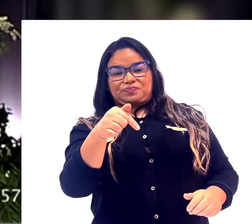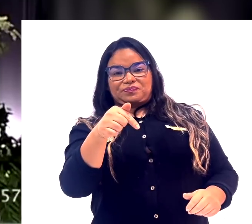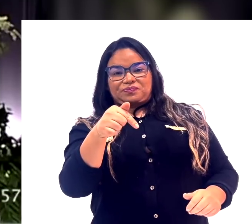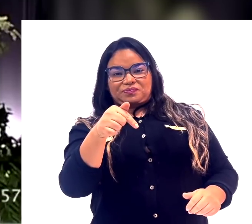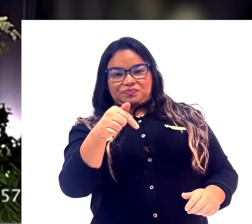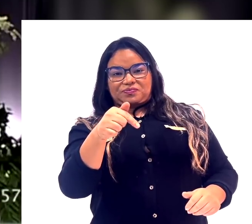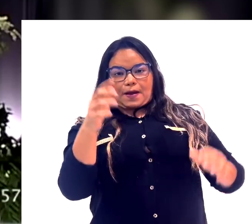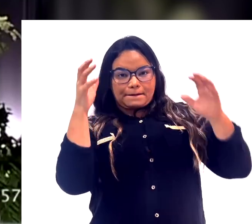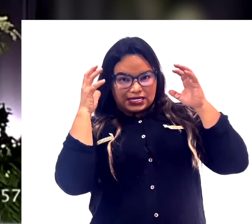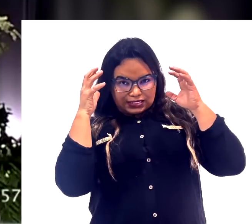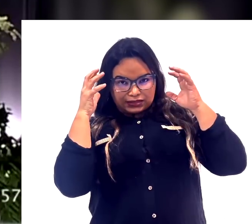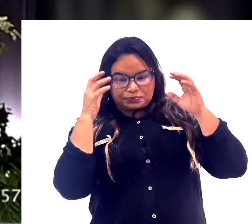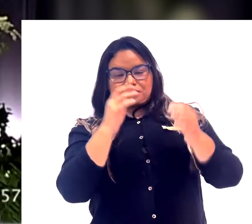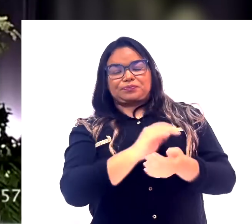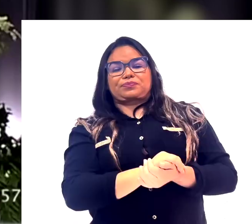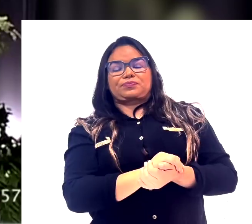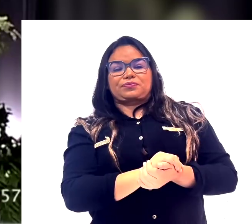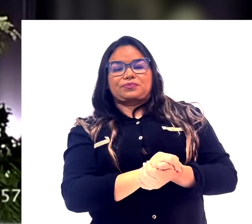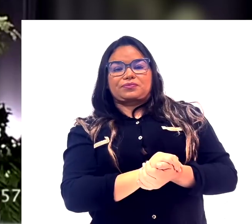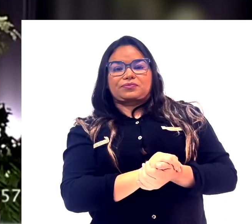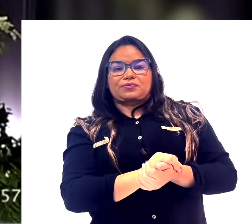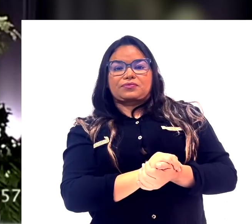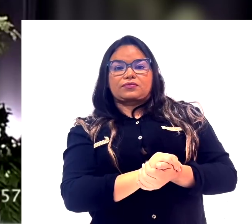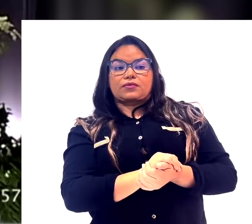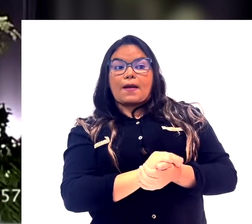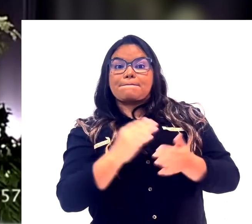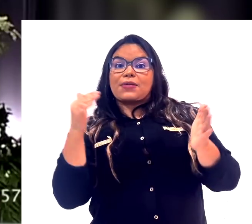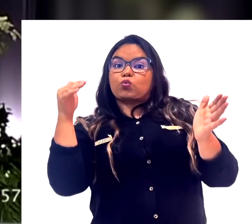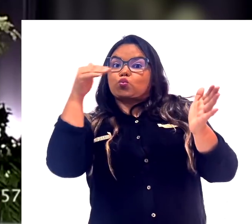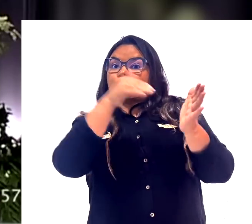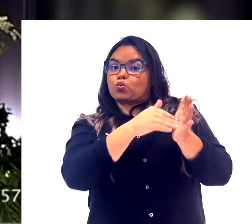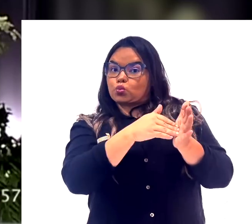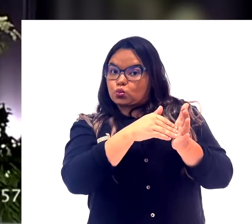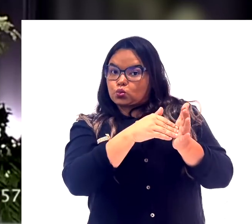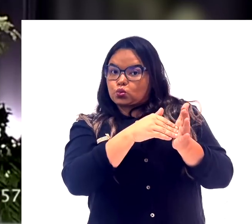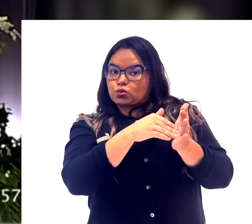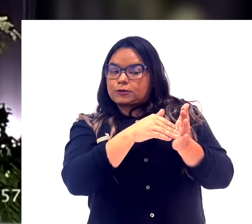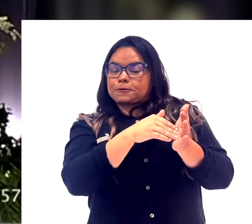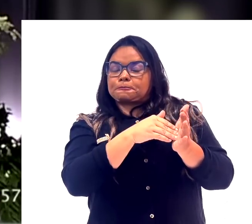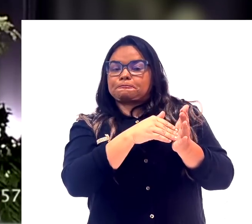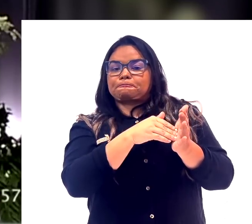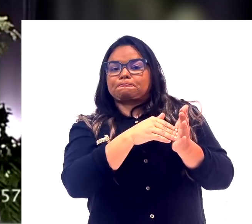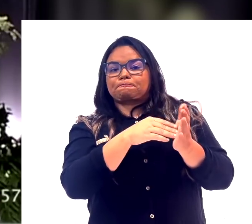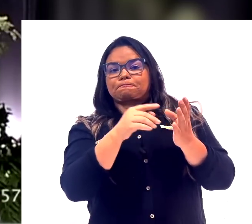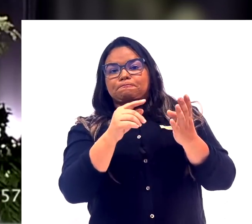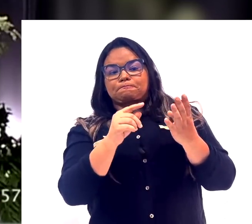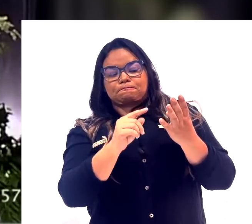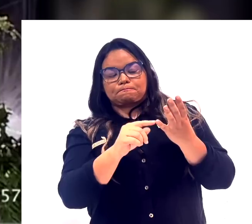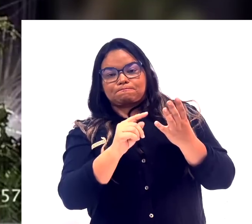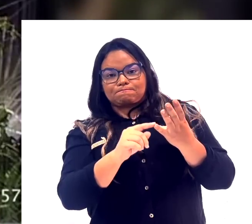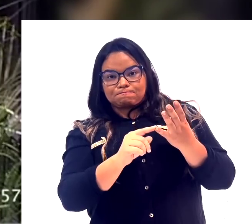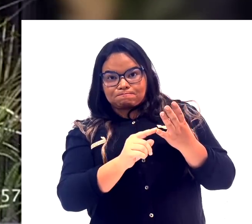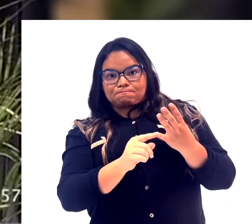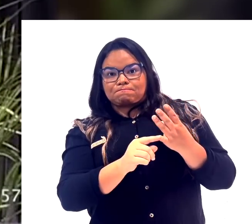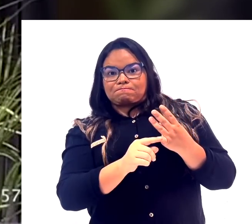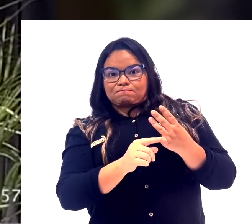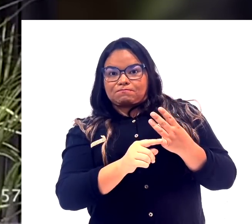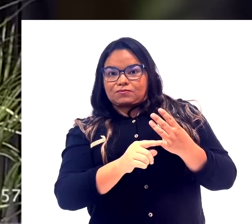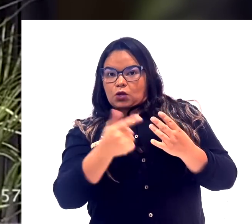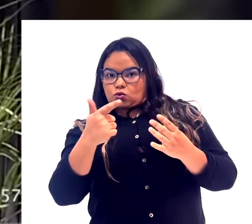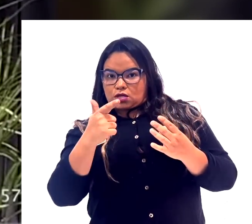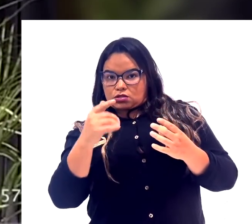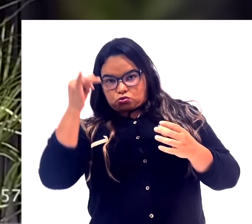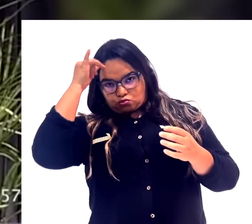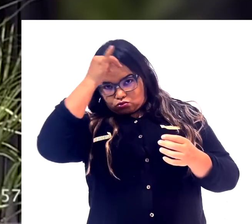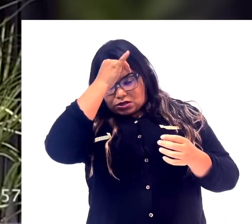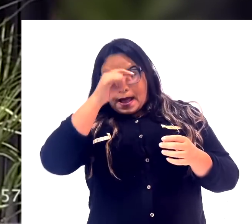7 cabeças. Agora, a besta que nós encontraremos no livro de Apocalipse tem 7 cabeças. E a besta do